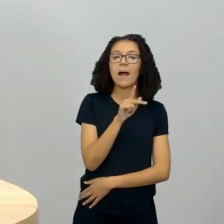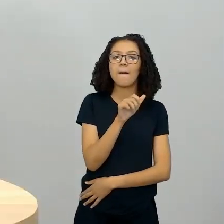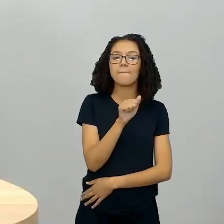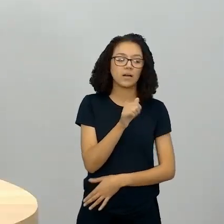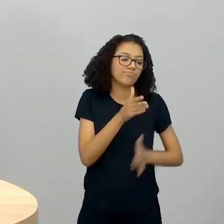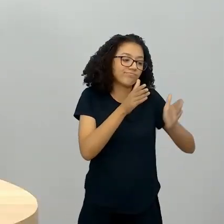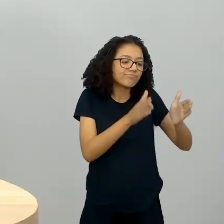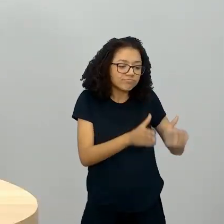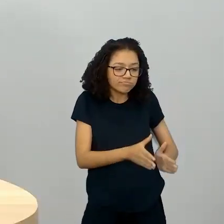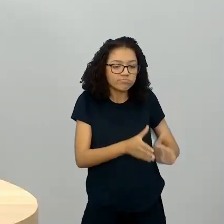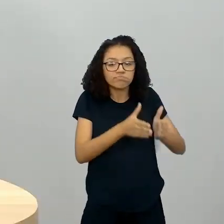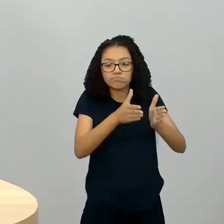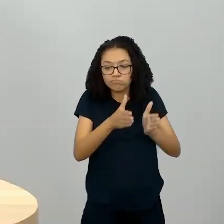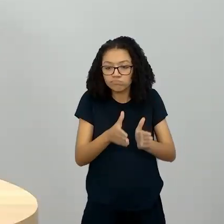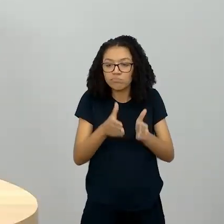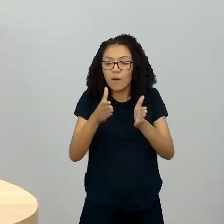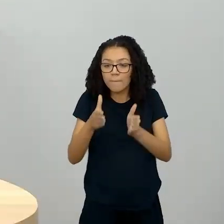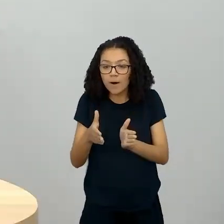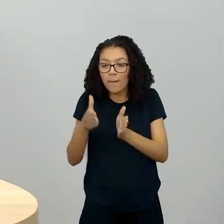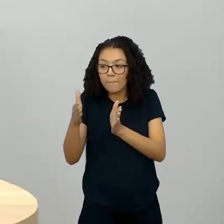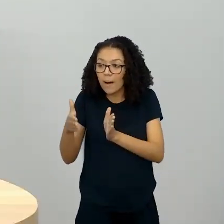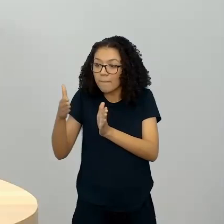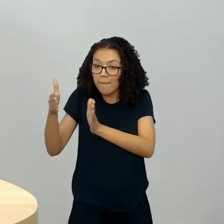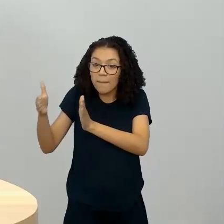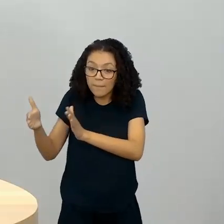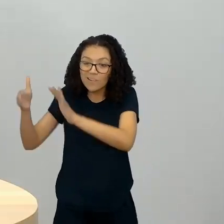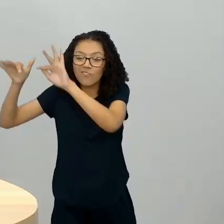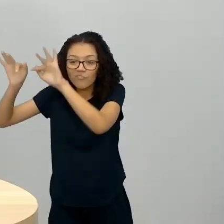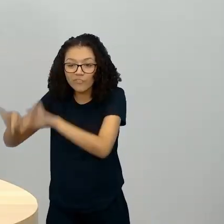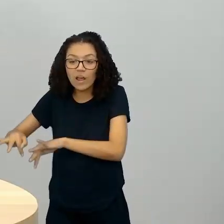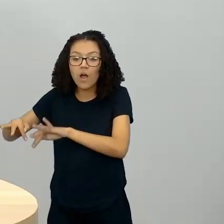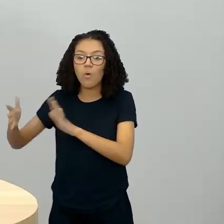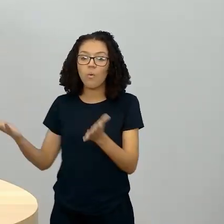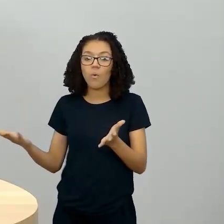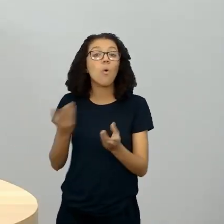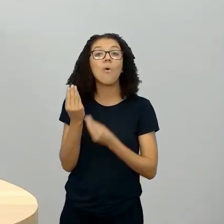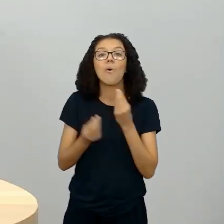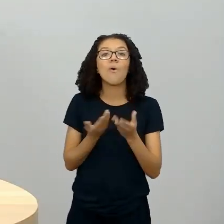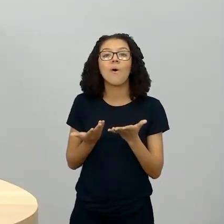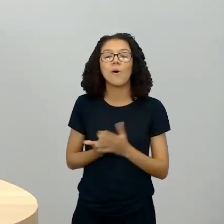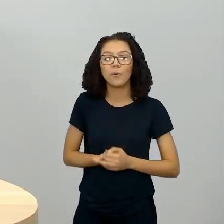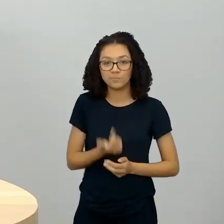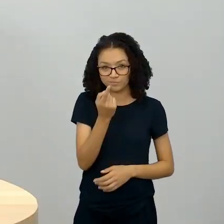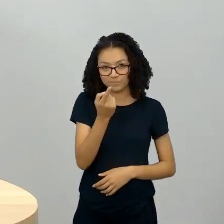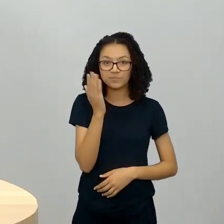que se ao lugar que se pretende chegar, né? E conversando sobre isso,